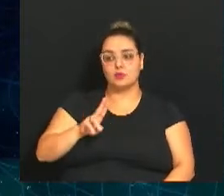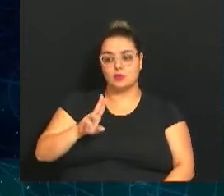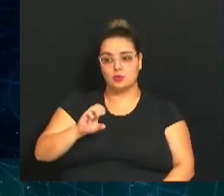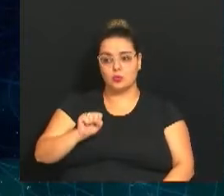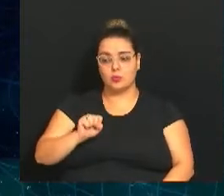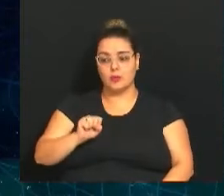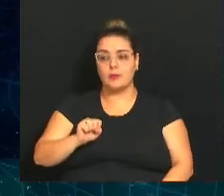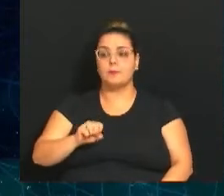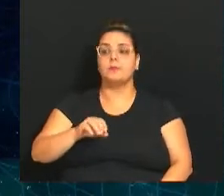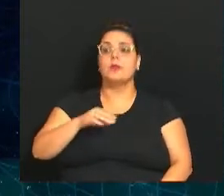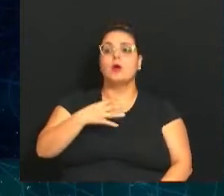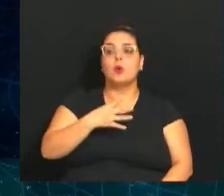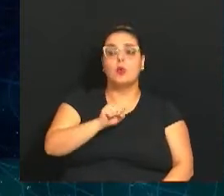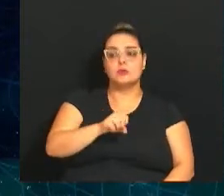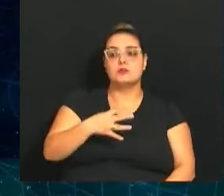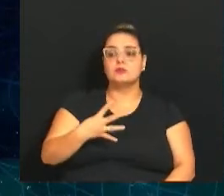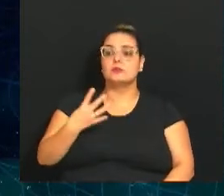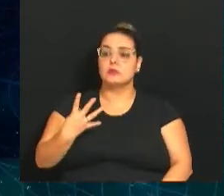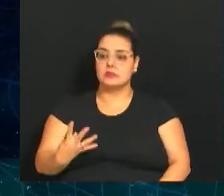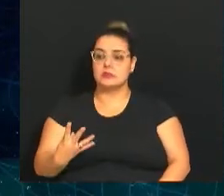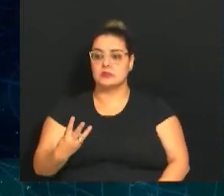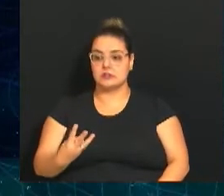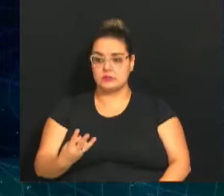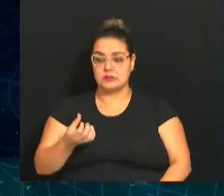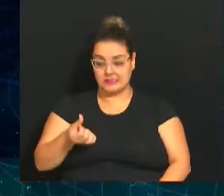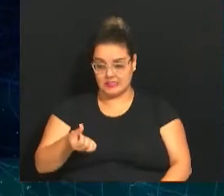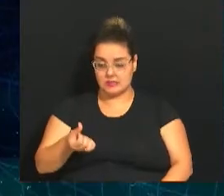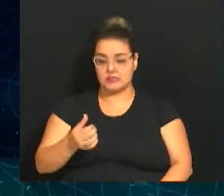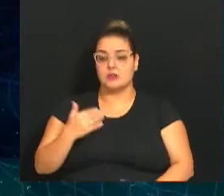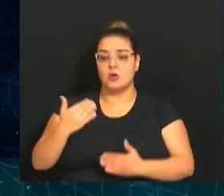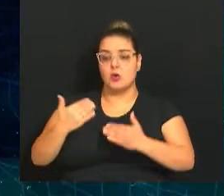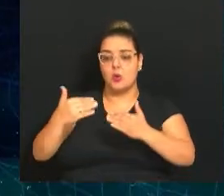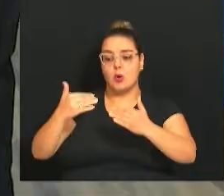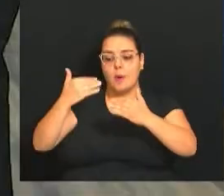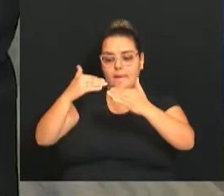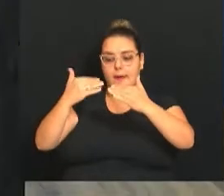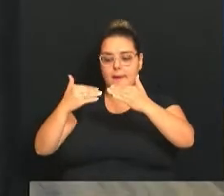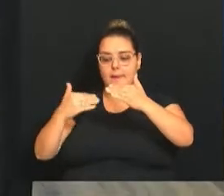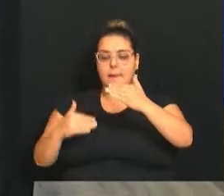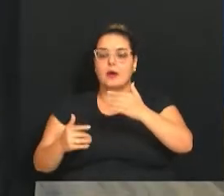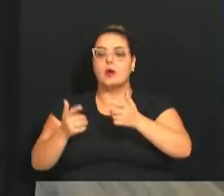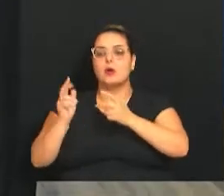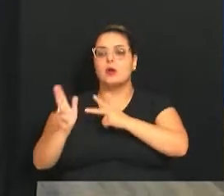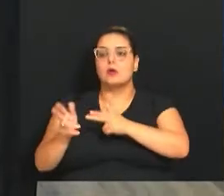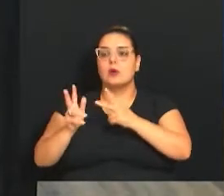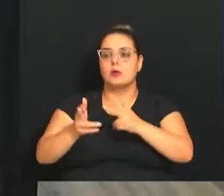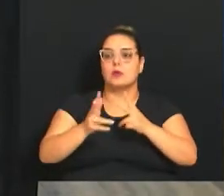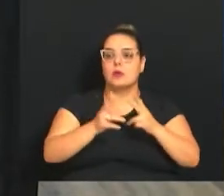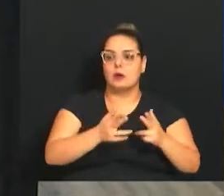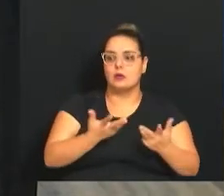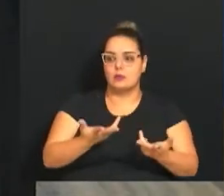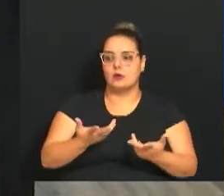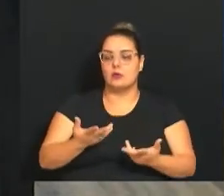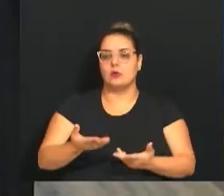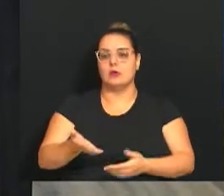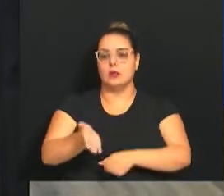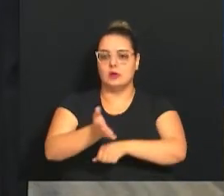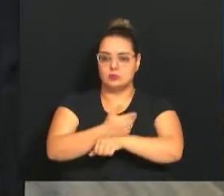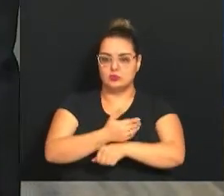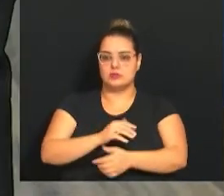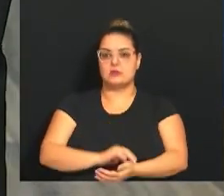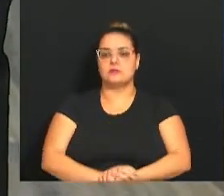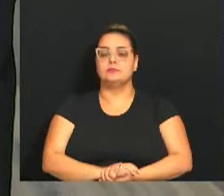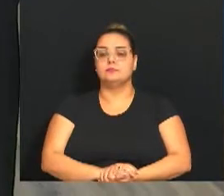Valinhos com 453. Na sequência, todos continuam com os mesmos números do boletim anterior. E de acordo com